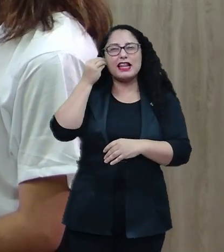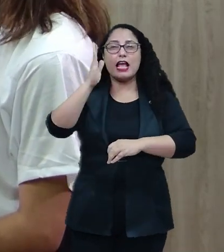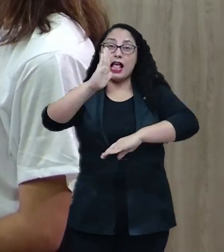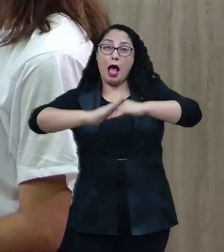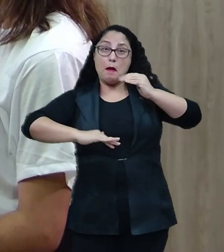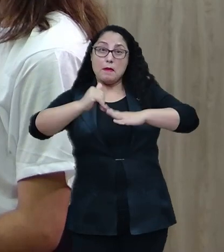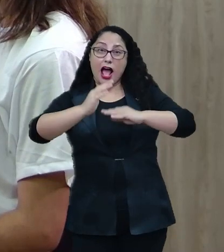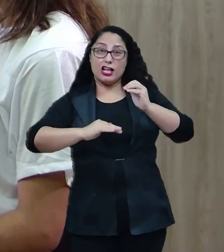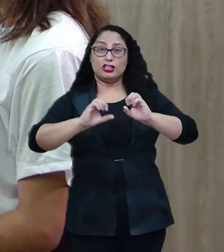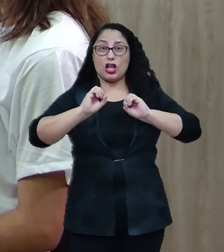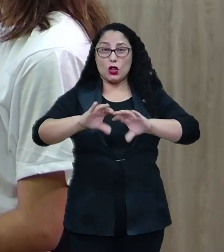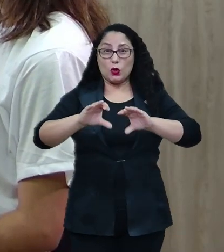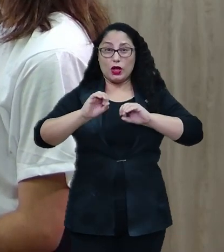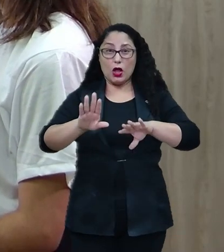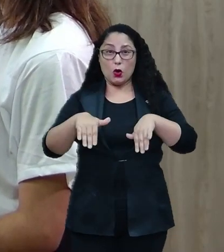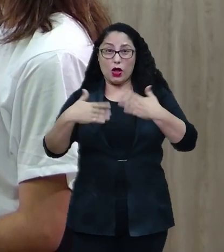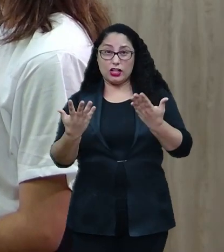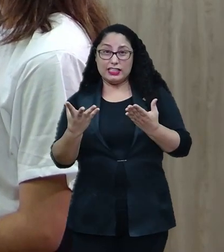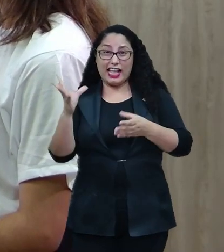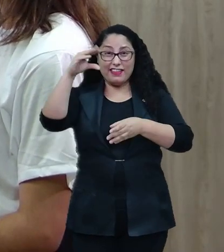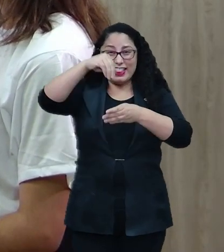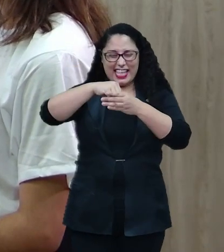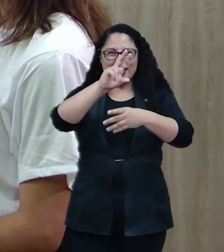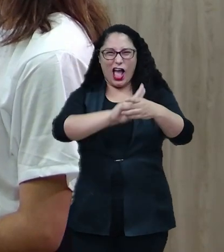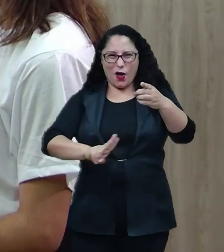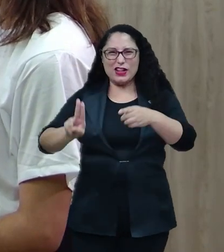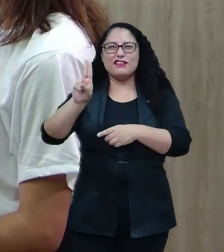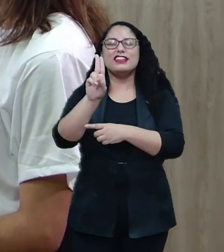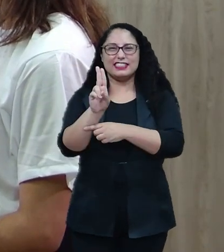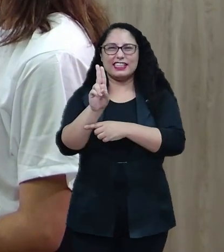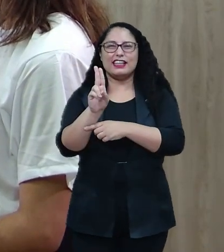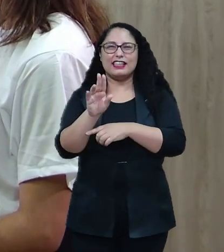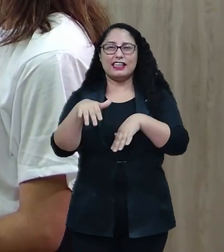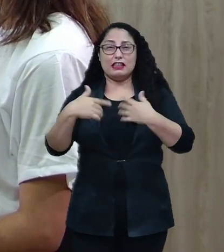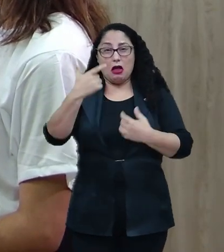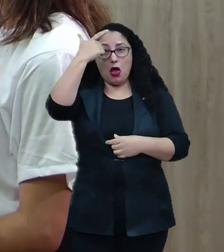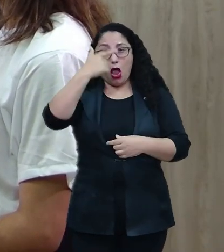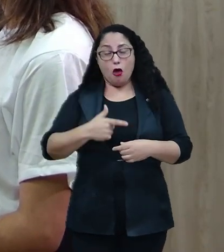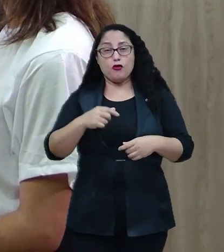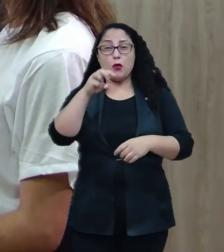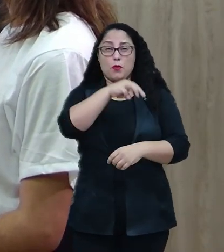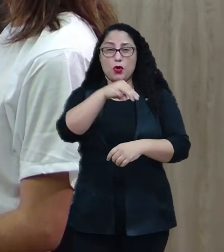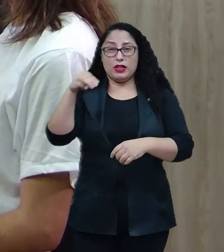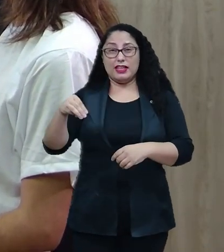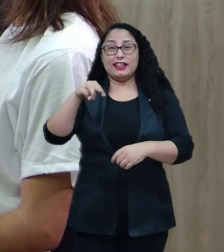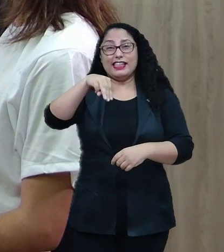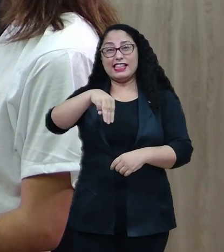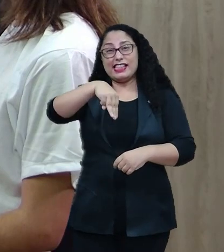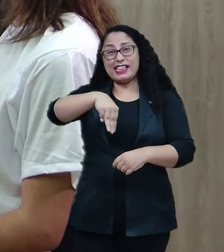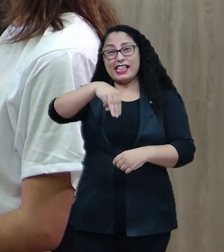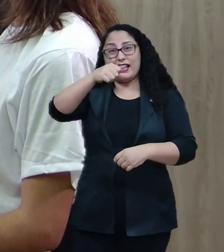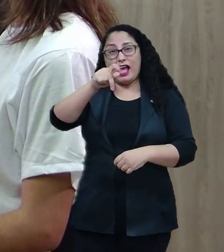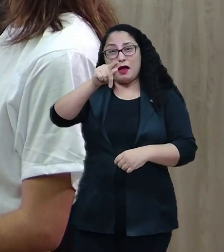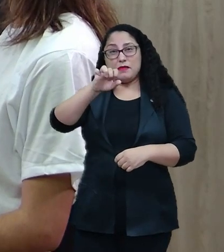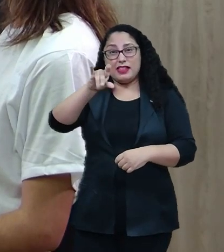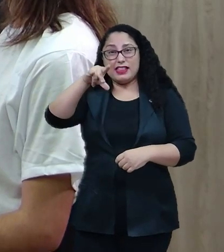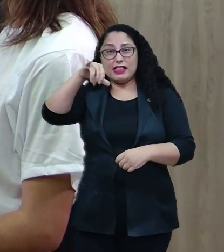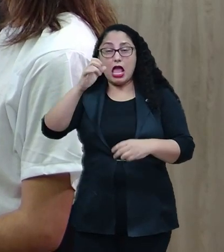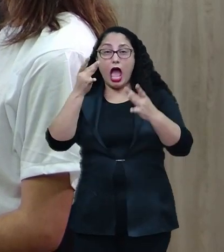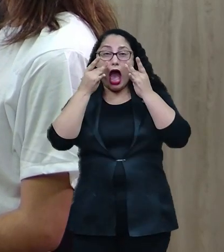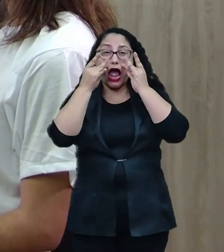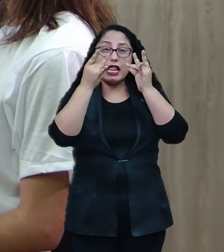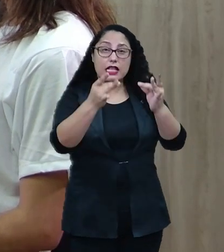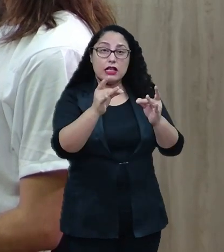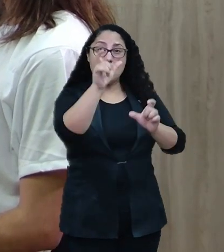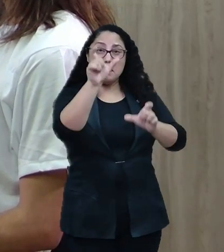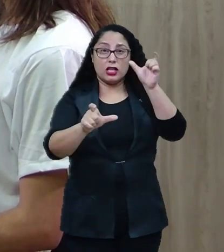prática educacional enquanto a gente estava dentro da universidade. Então, eu fui monitora do NAPNE, que é o Núcleo de Atenção para